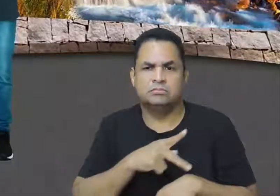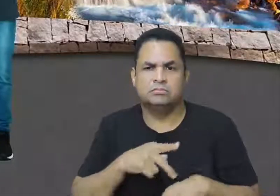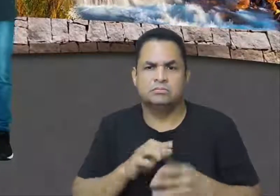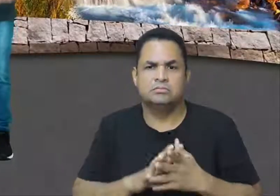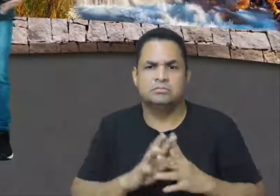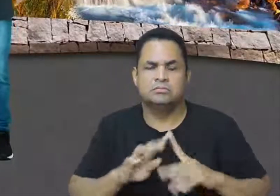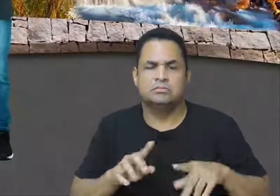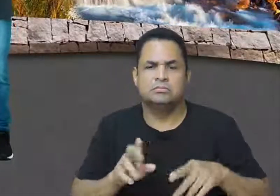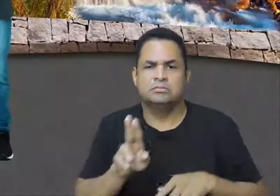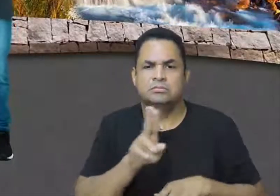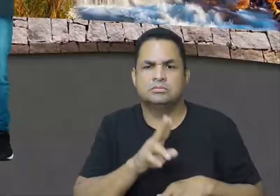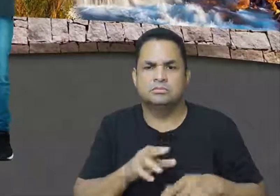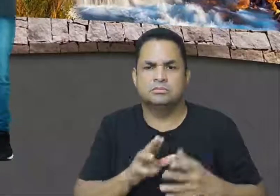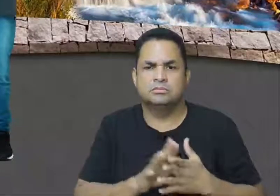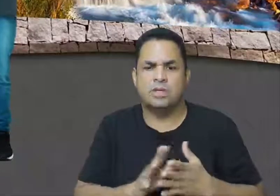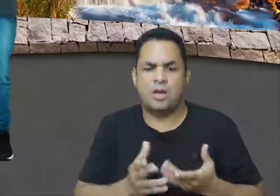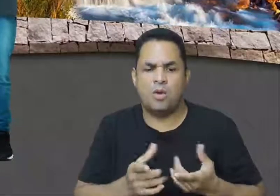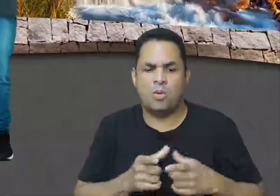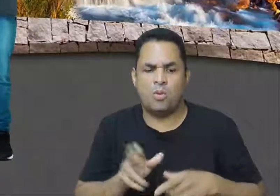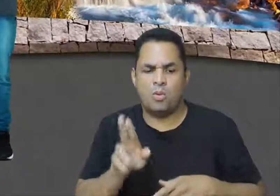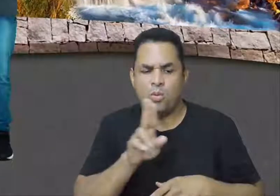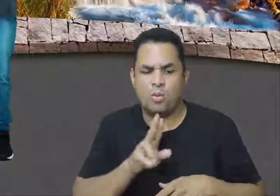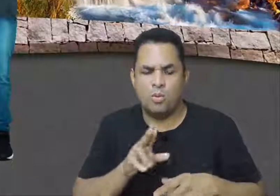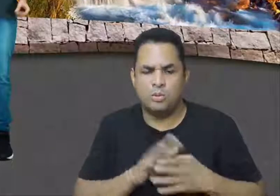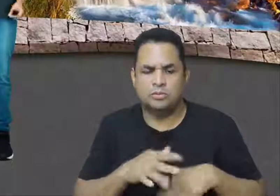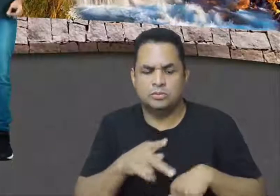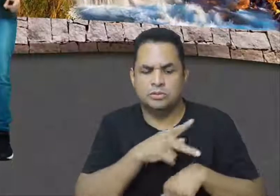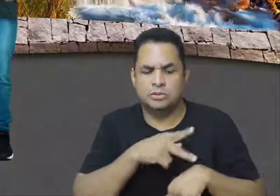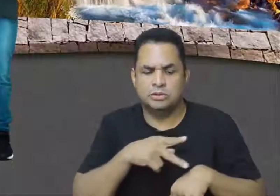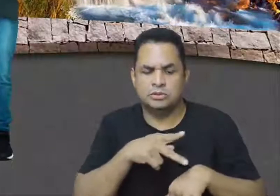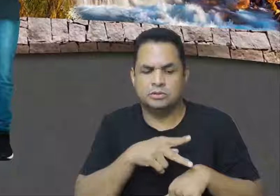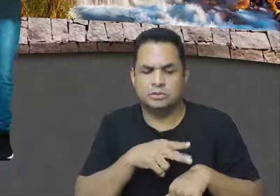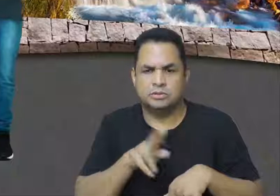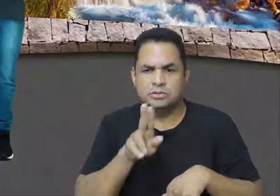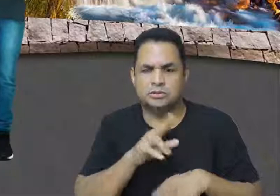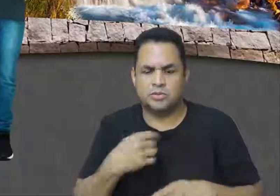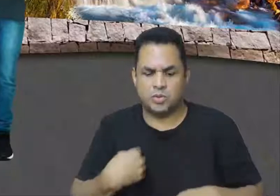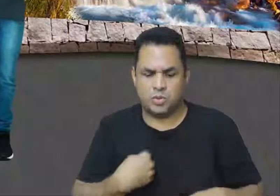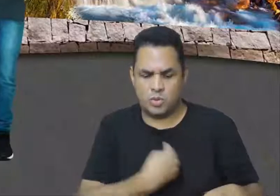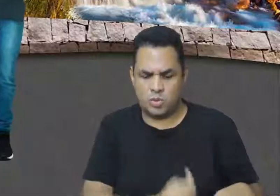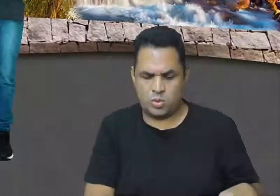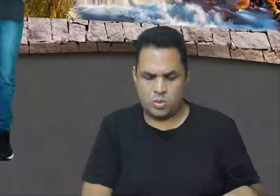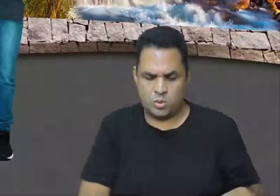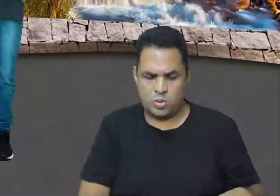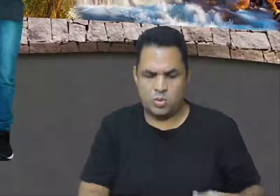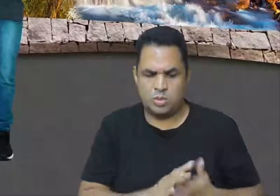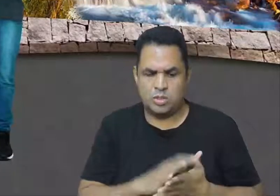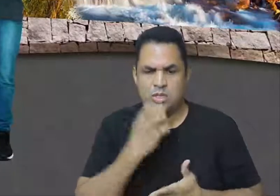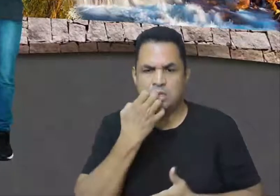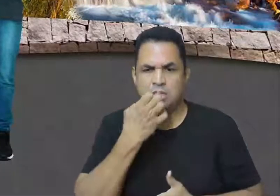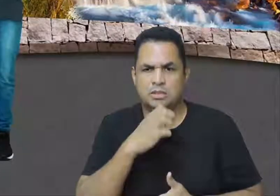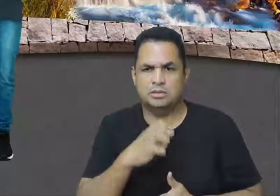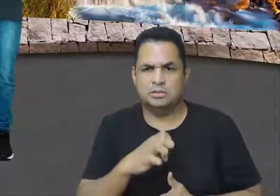maior consumidor de energia do planeta é a China.